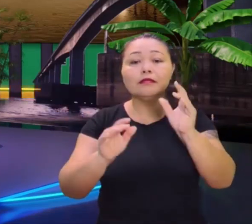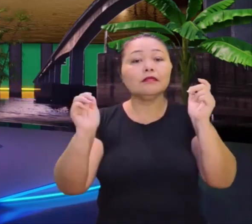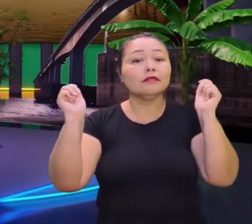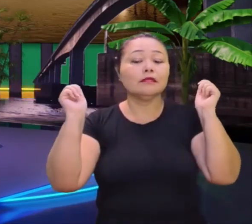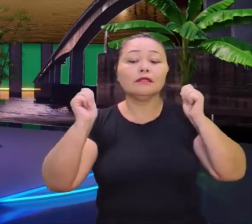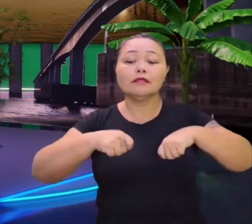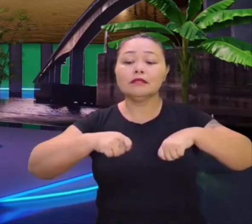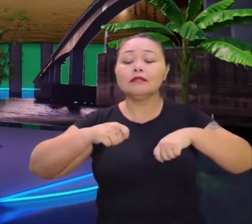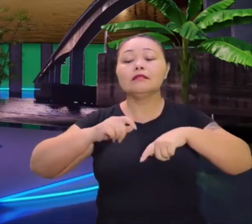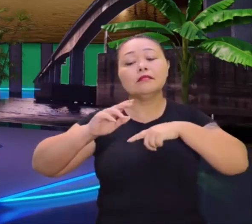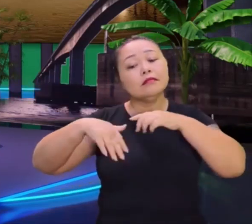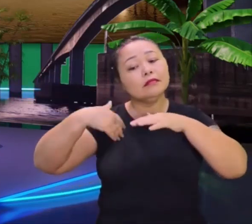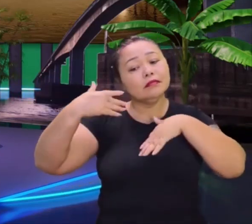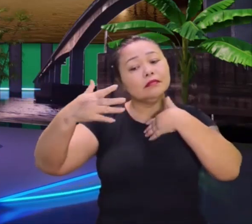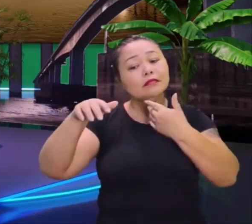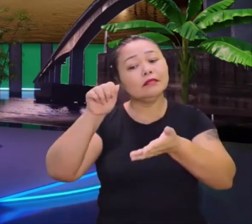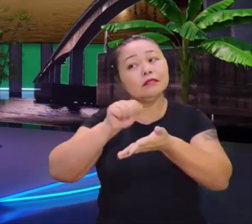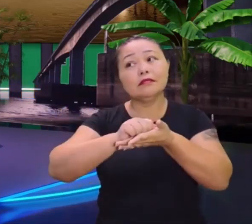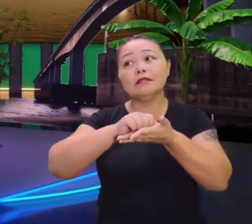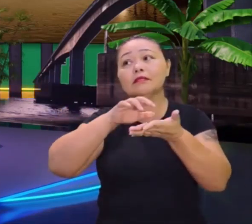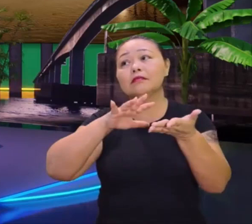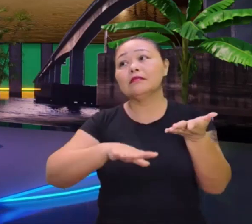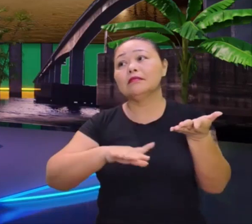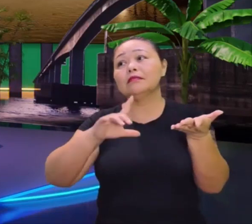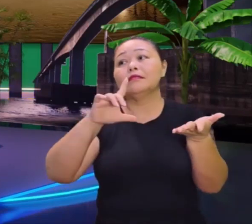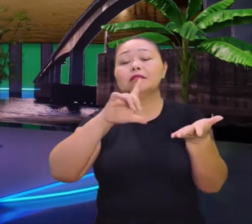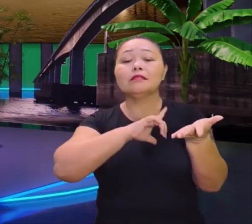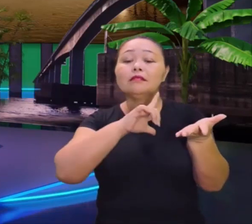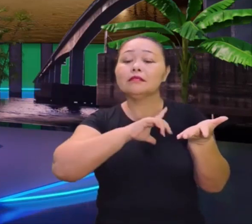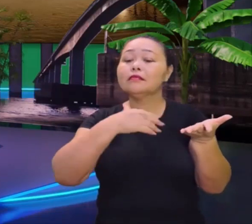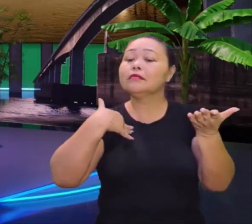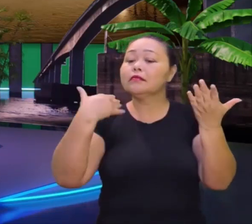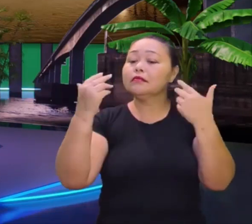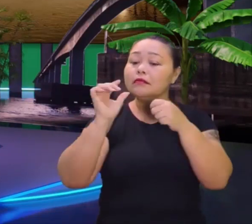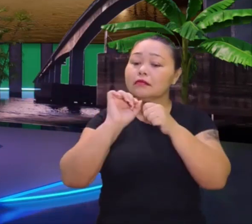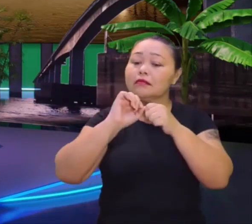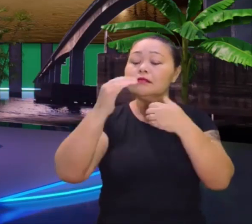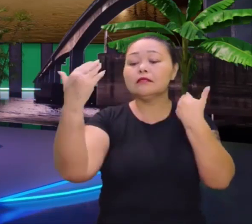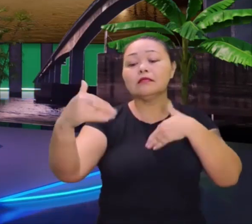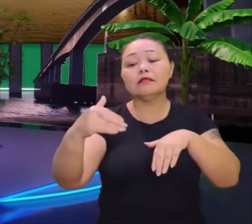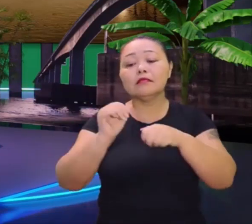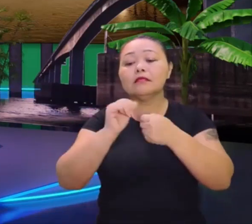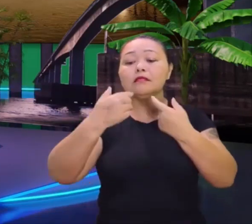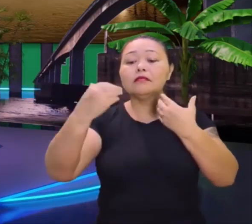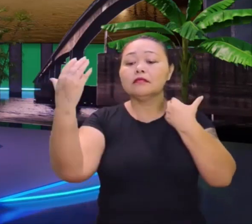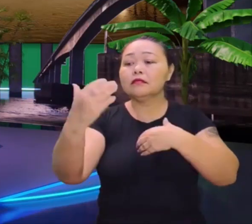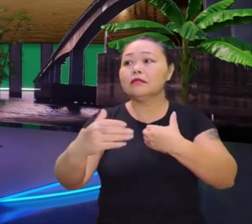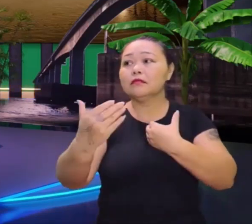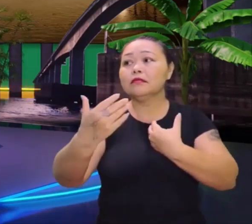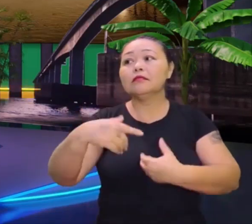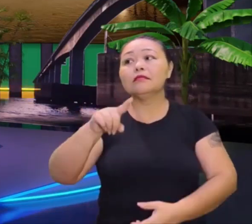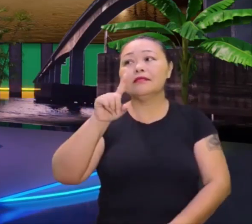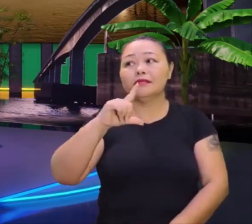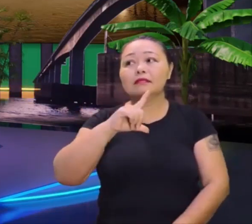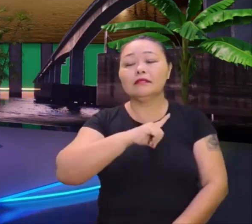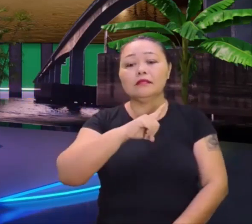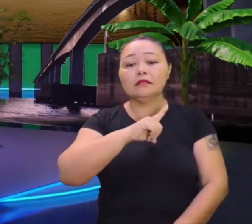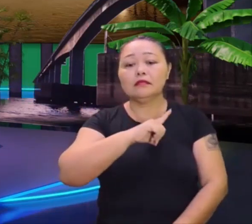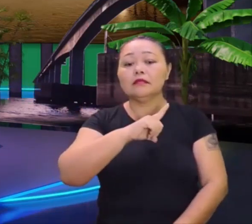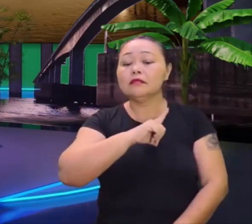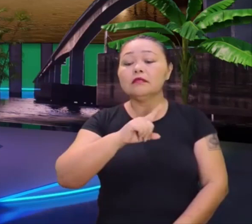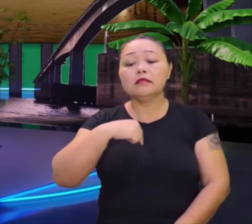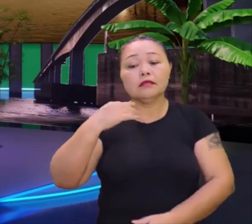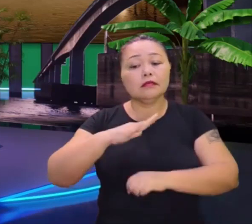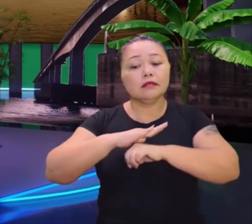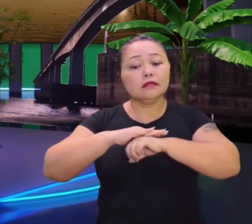sair na frente aí das suas atividades durante as avaliações, durante os concursos, certo? Sem falar que se o